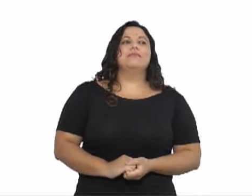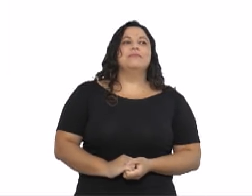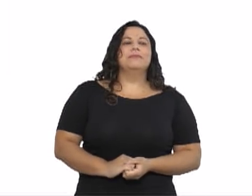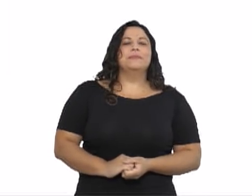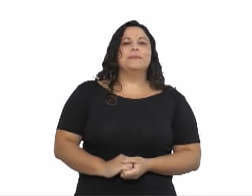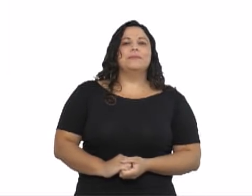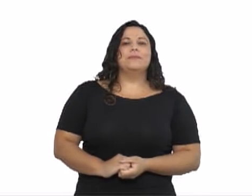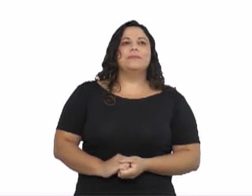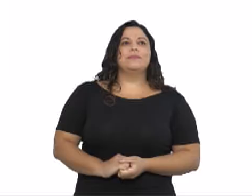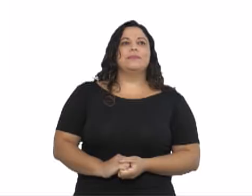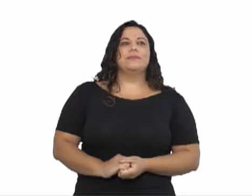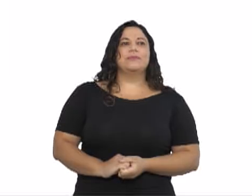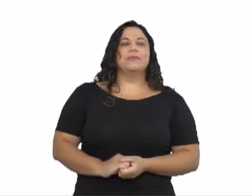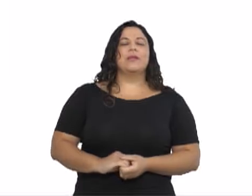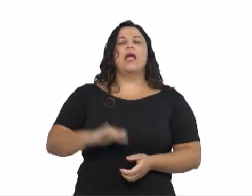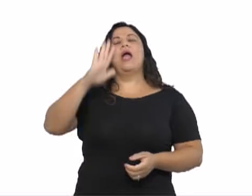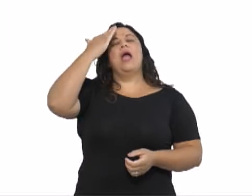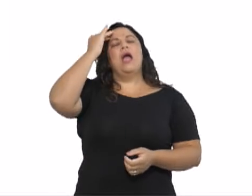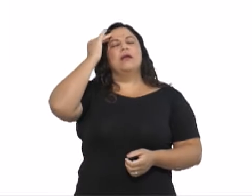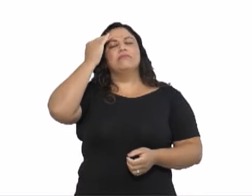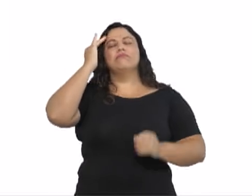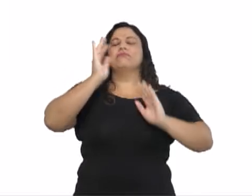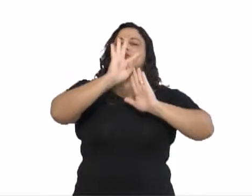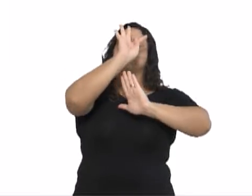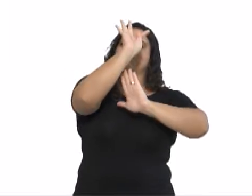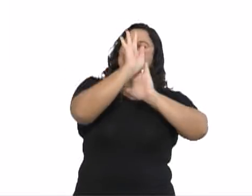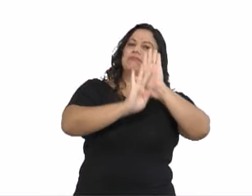aquela compreensãozinha textual.